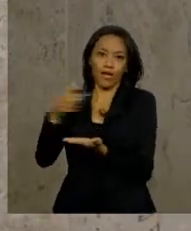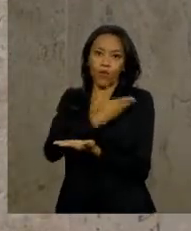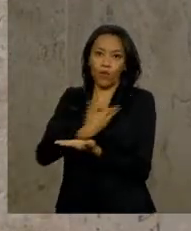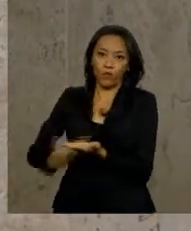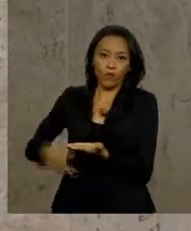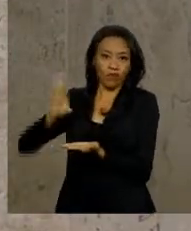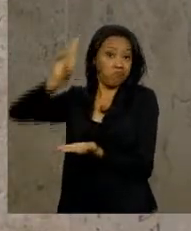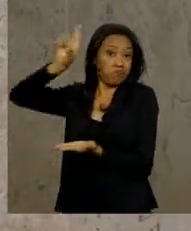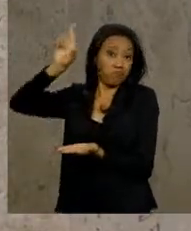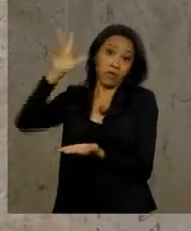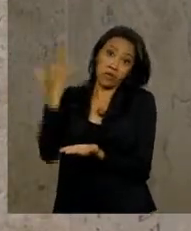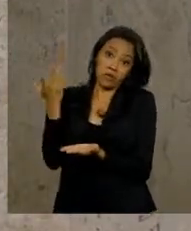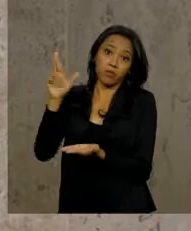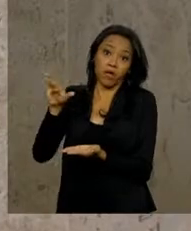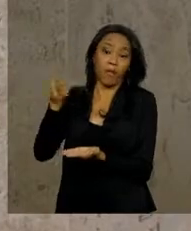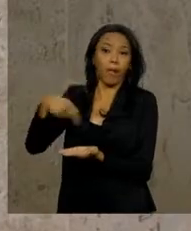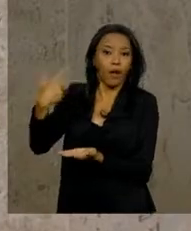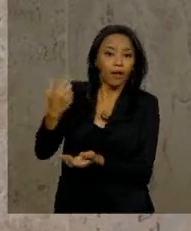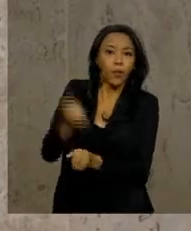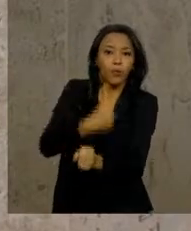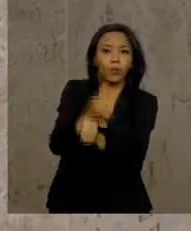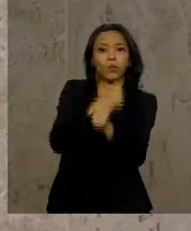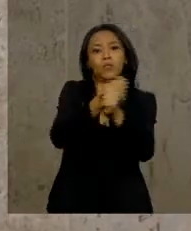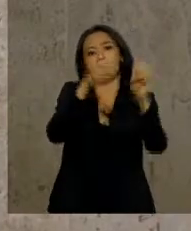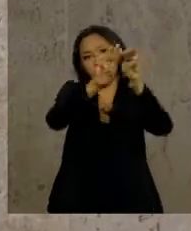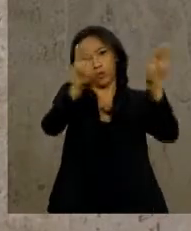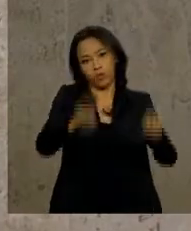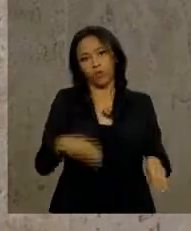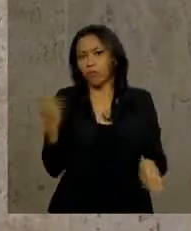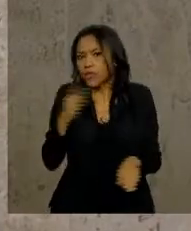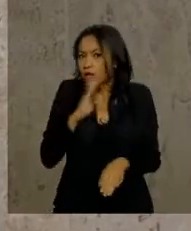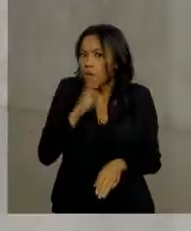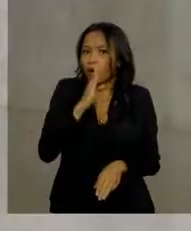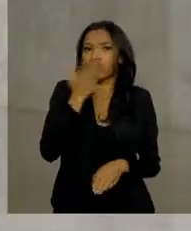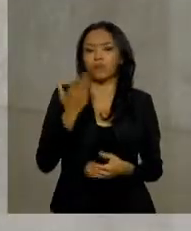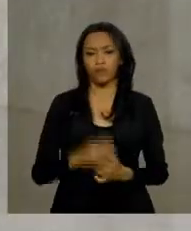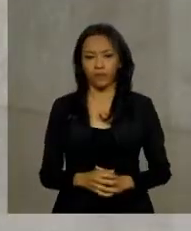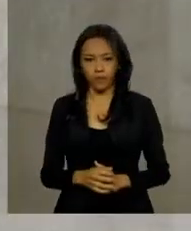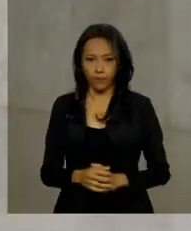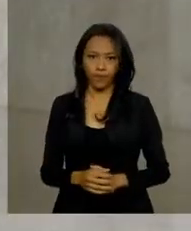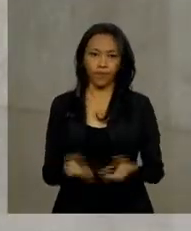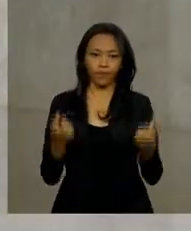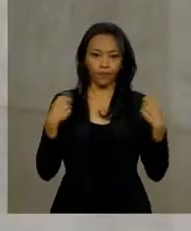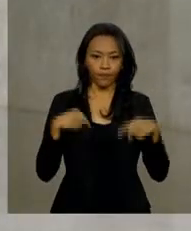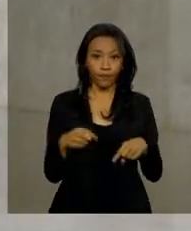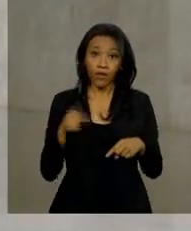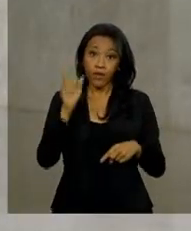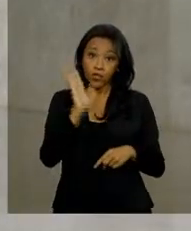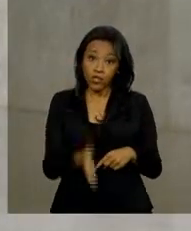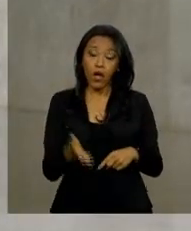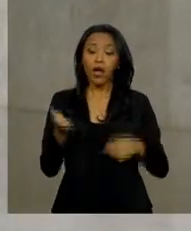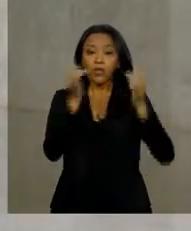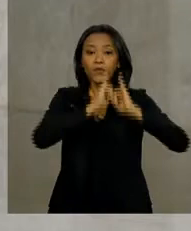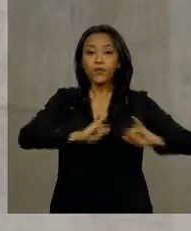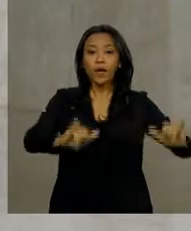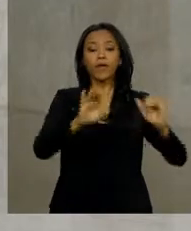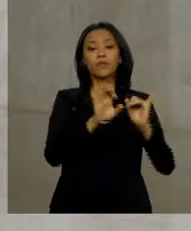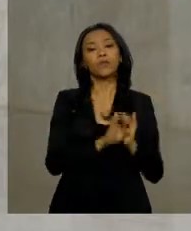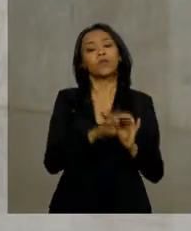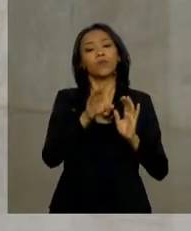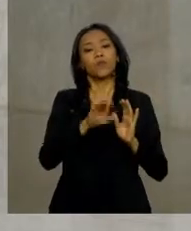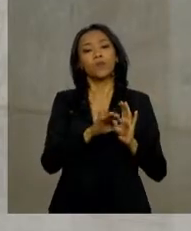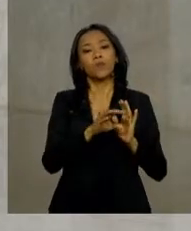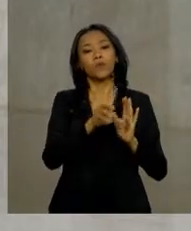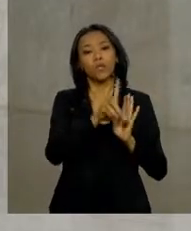designado a obra pronta vejo mais rápido possível nem lei foi publicado no diário oficial da união